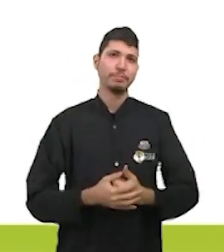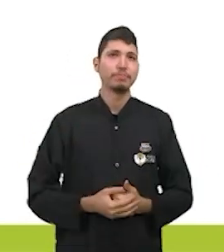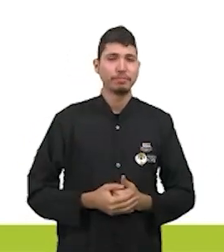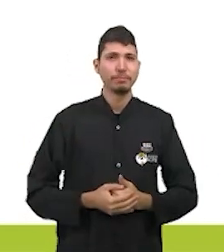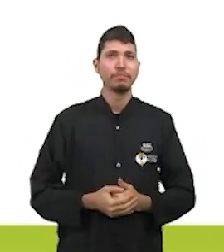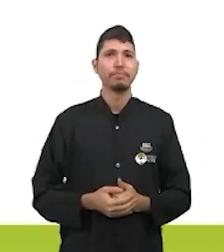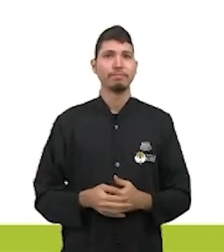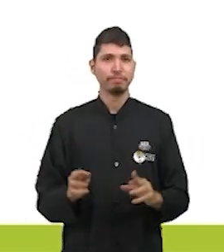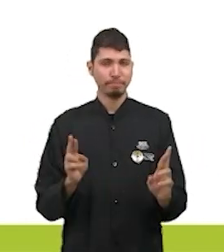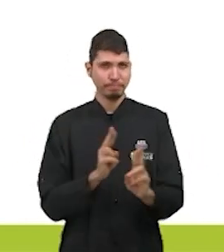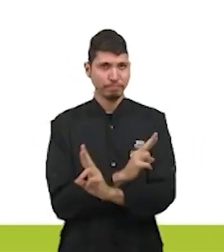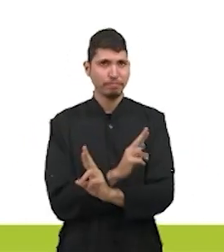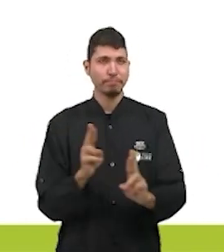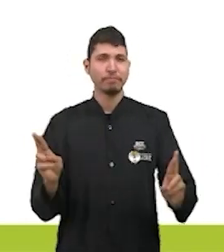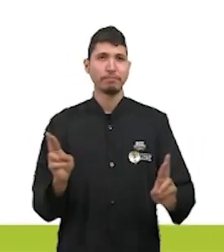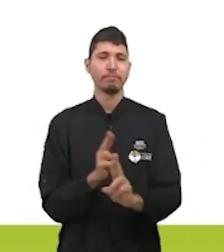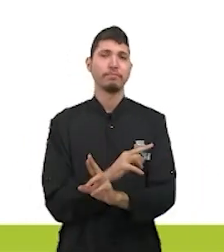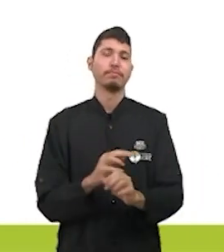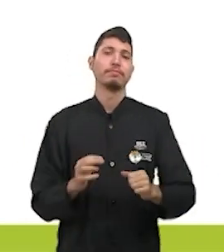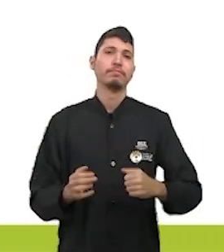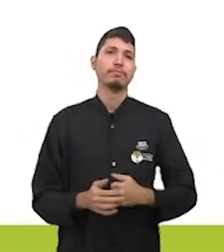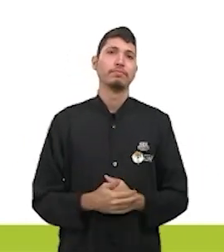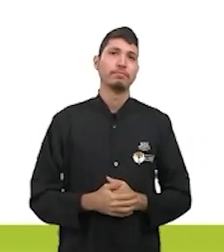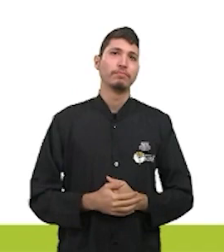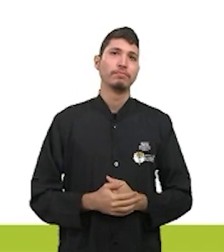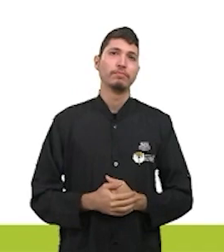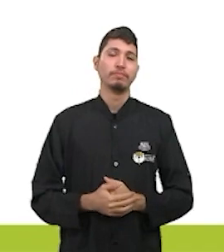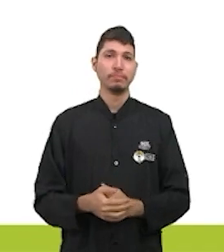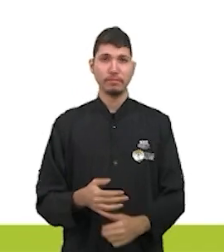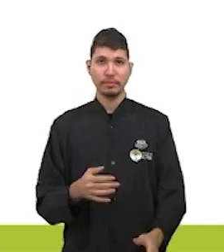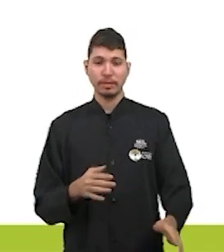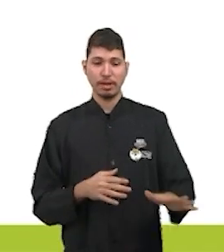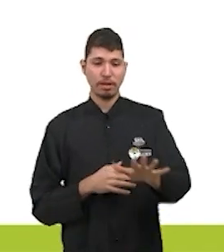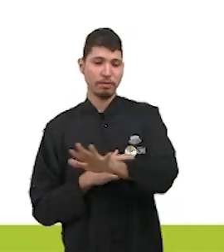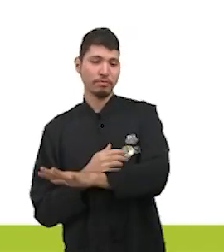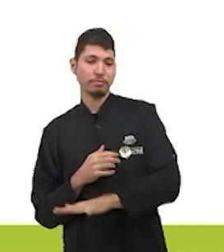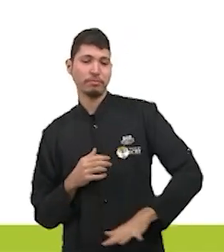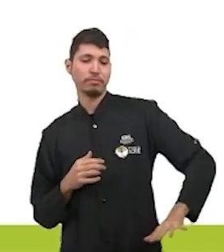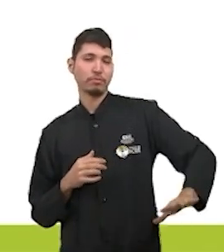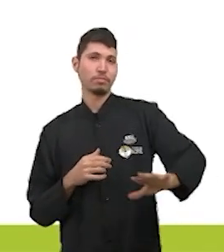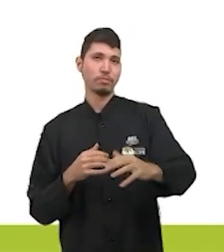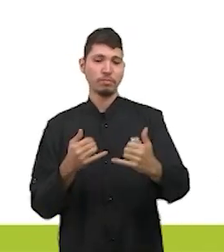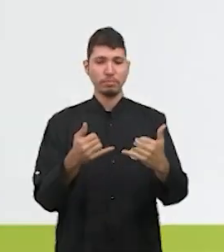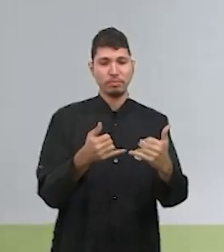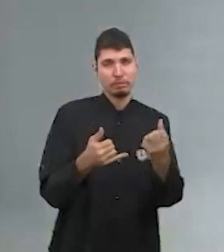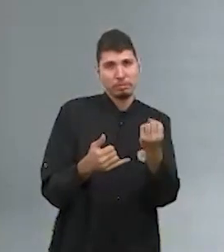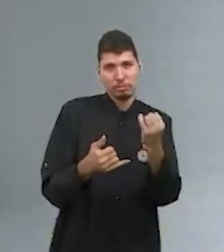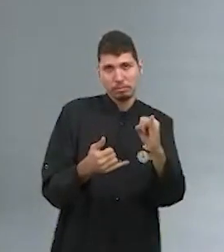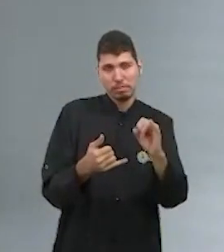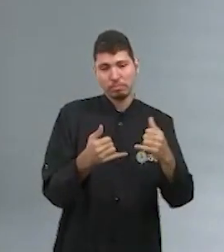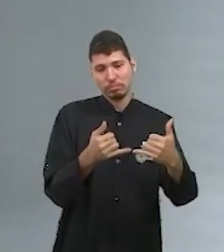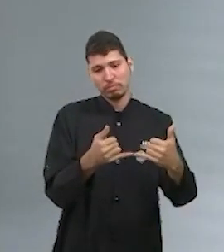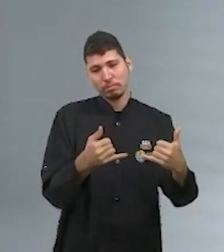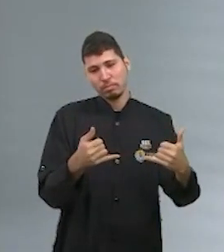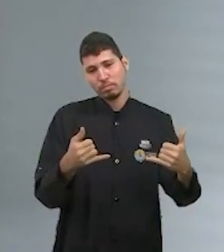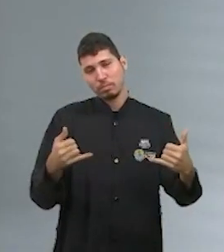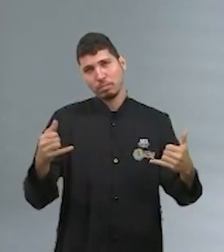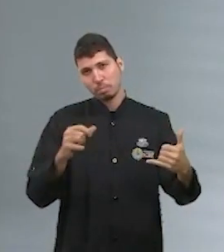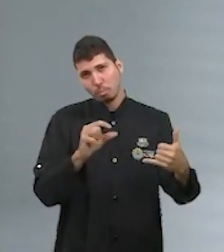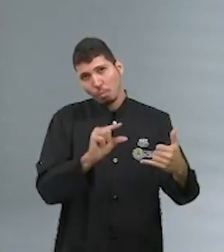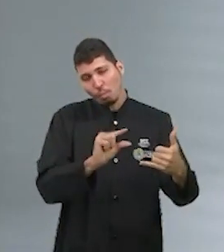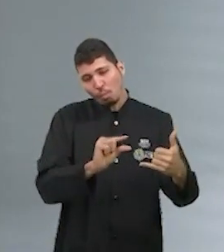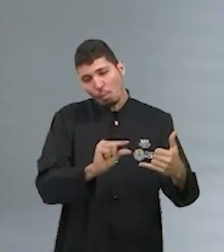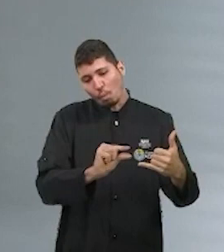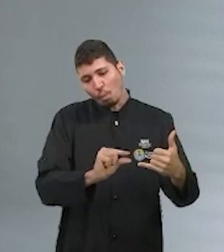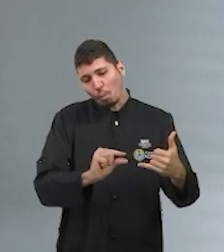aí. E a área, né, a área desse fio, a espessura aí do fio também vai me trazer